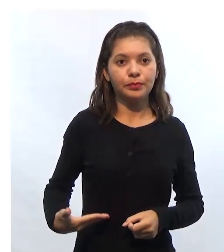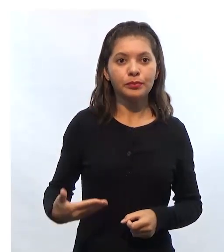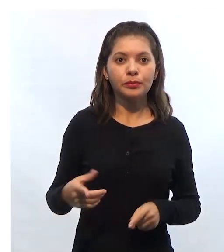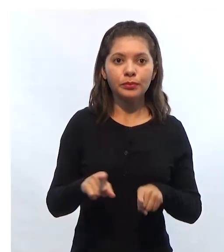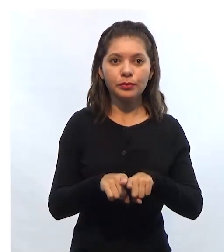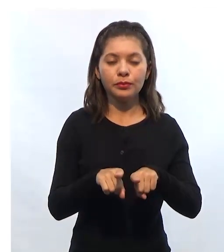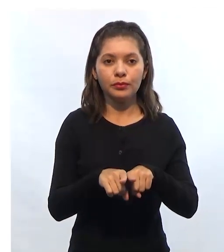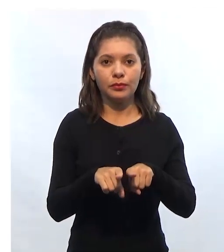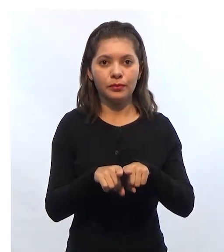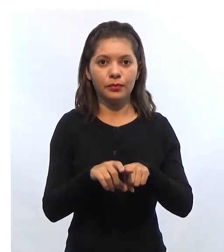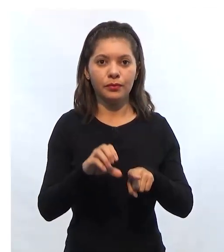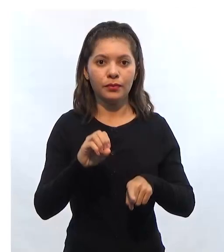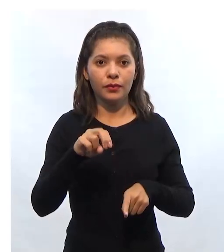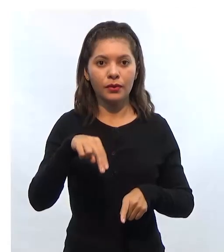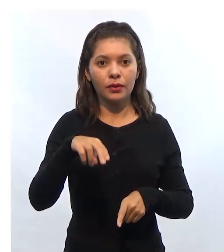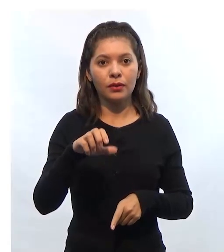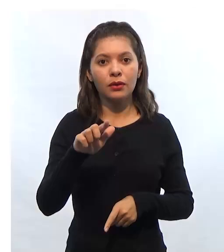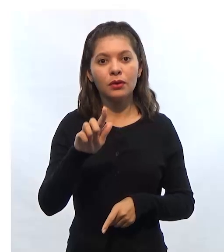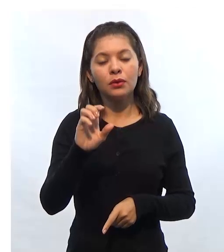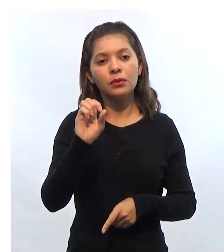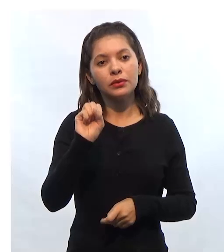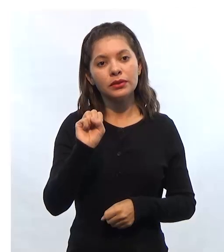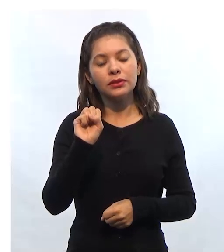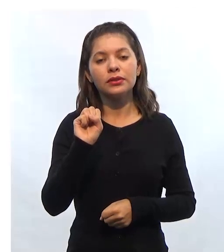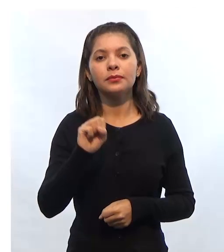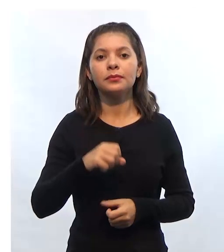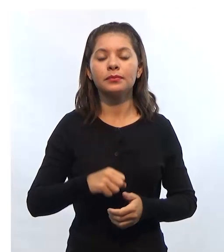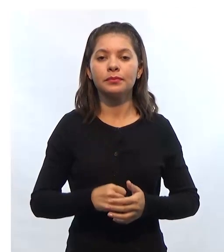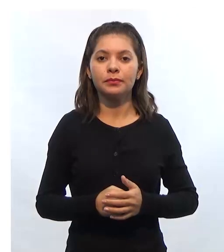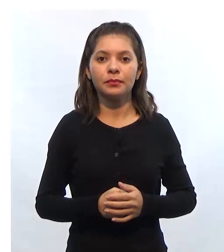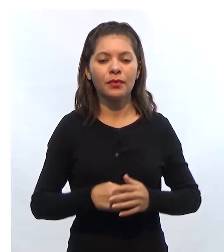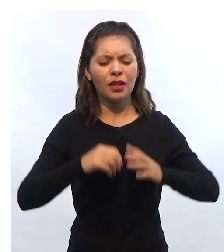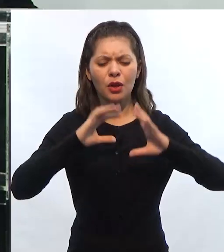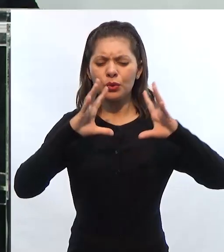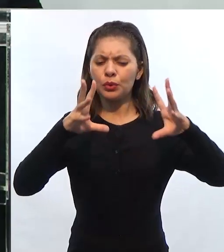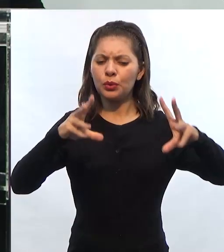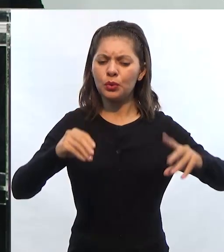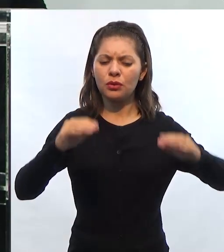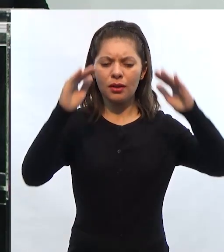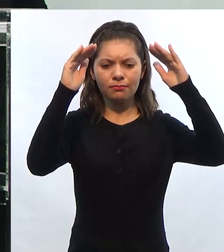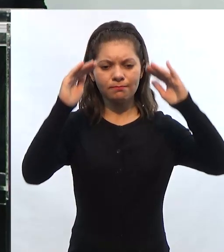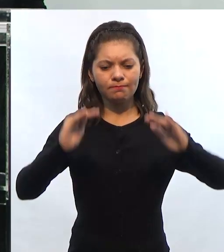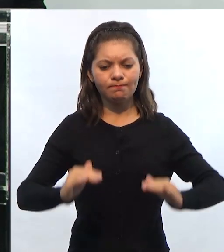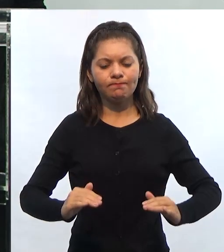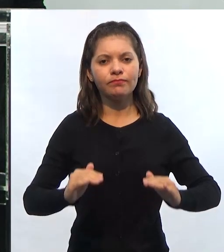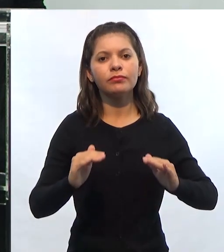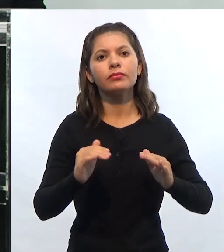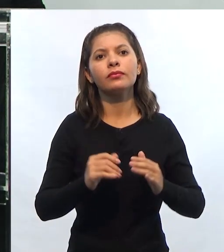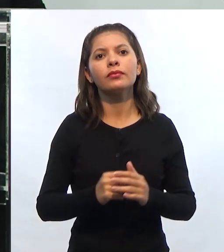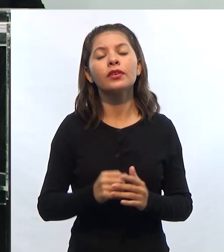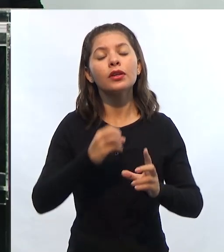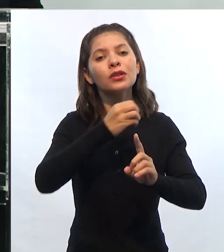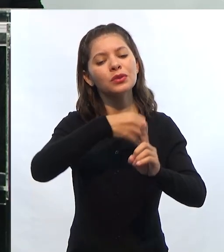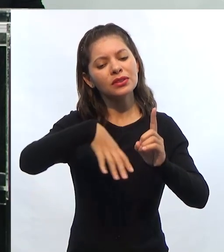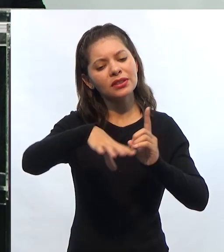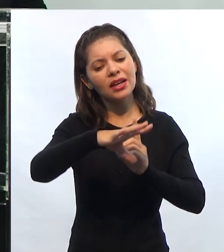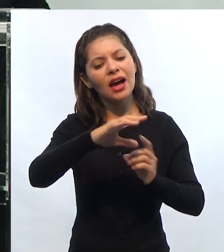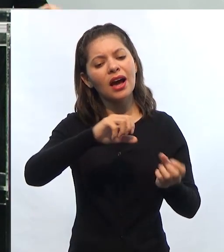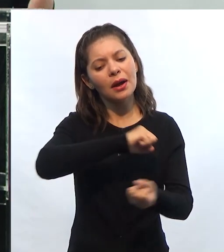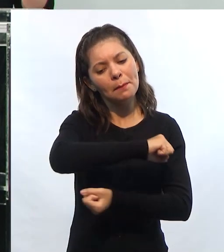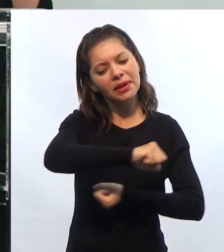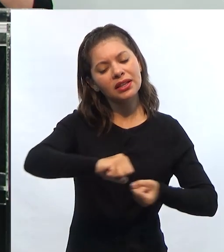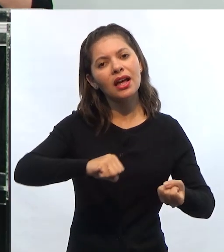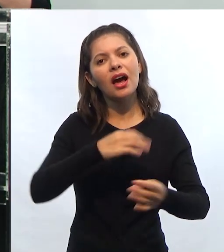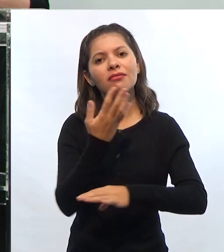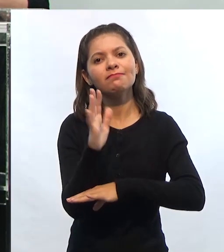também ligado a ONGs, organizações não governamentais e tal. Então, todas essas campanhas sociais, ambientais